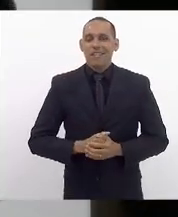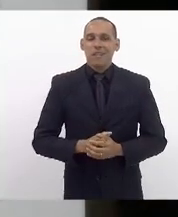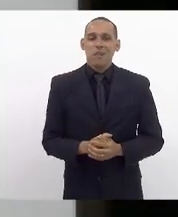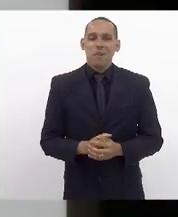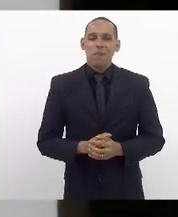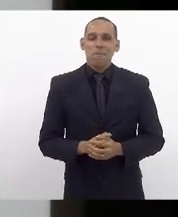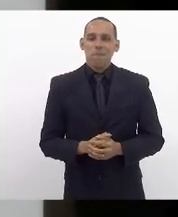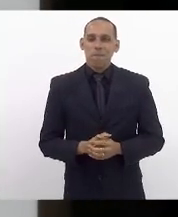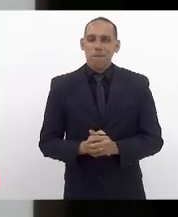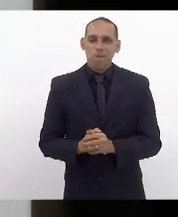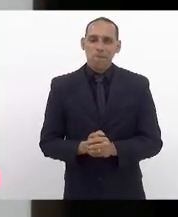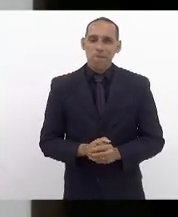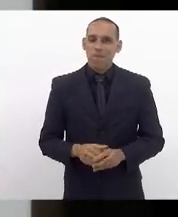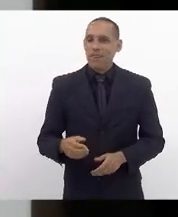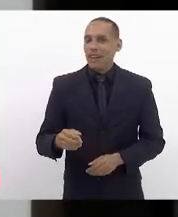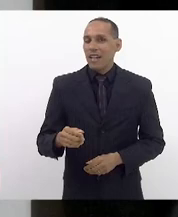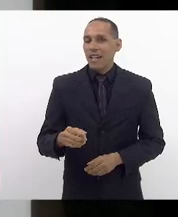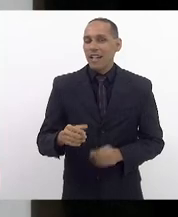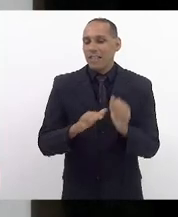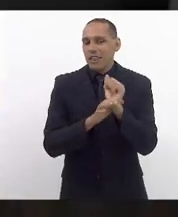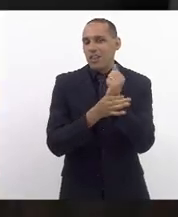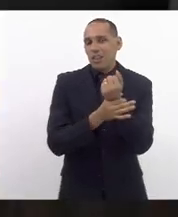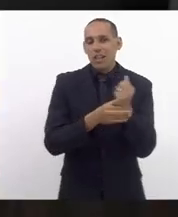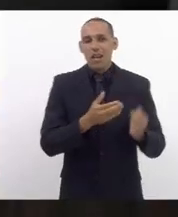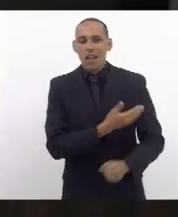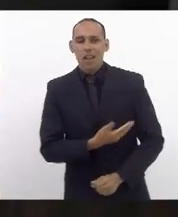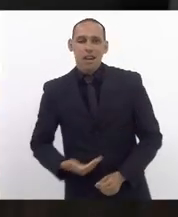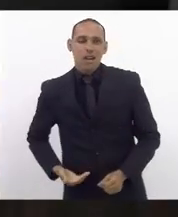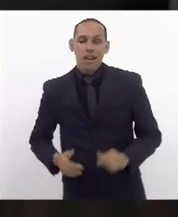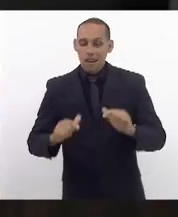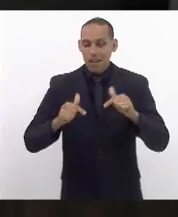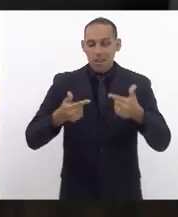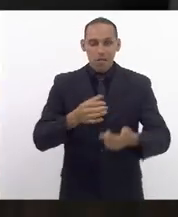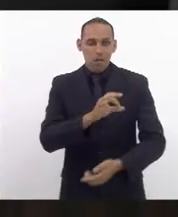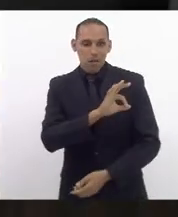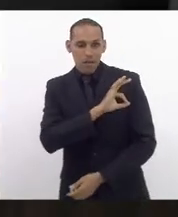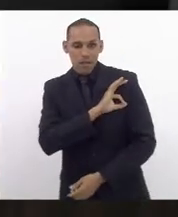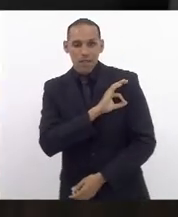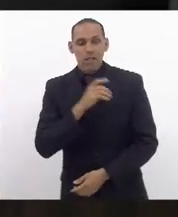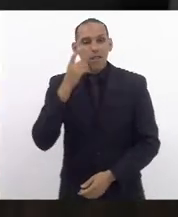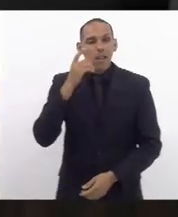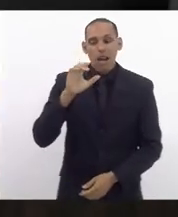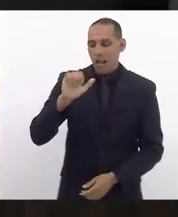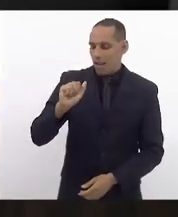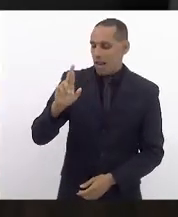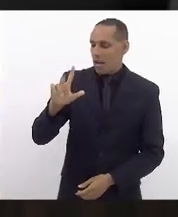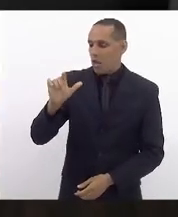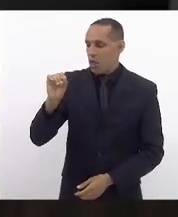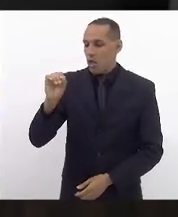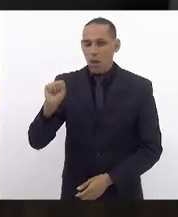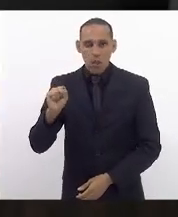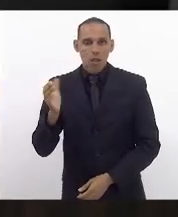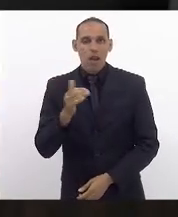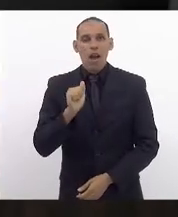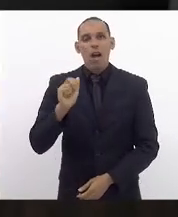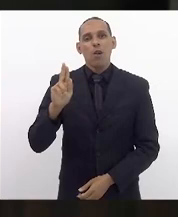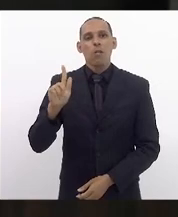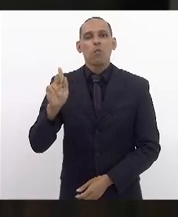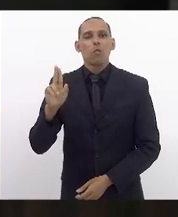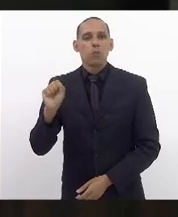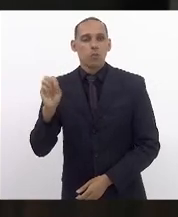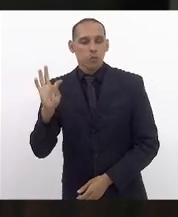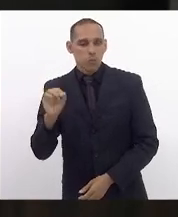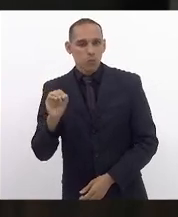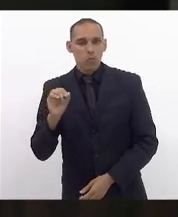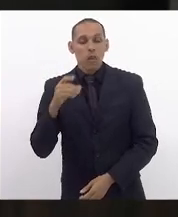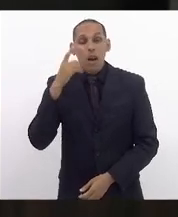Pela Comissão de Segurança Pública e Assunto de Polícia, deputado delegado Carlos Augusto. Deputado Carlos Augusto. Deputado